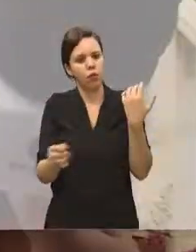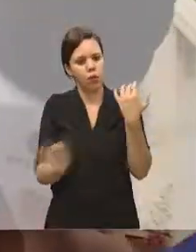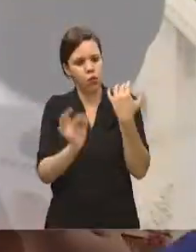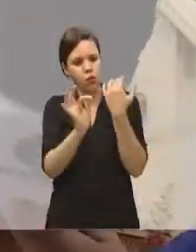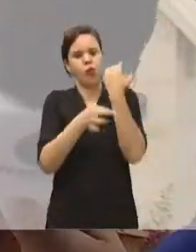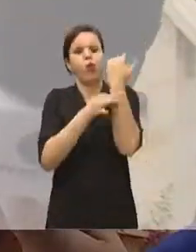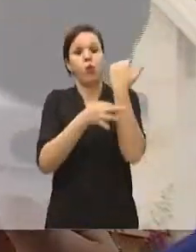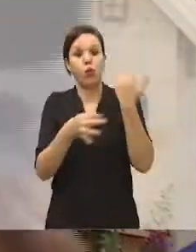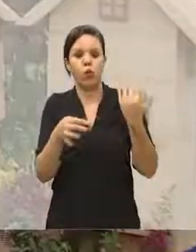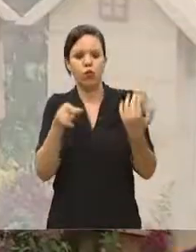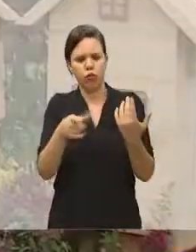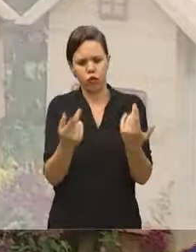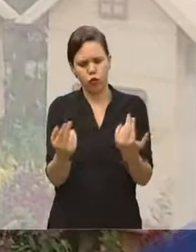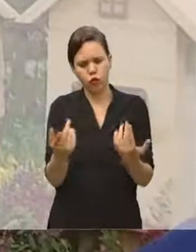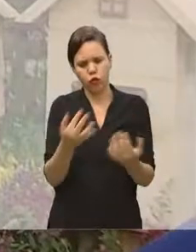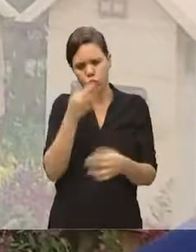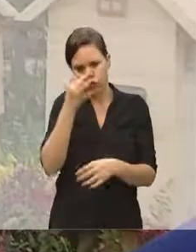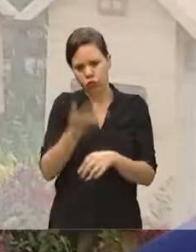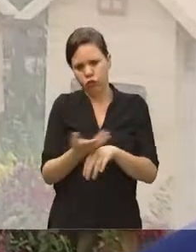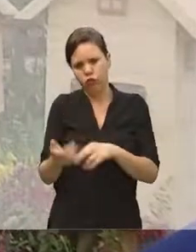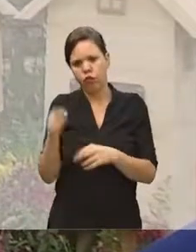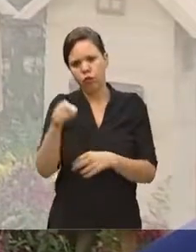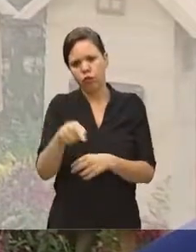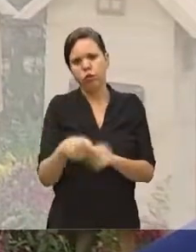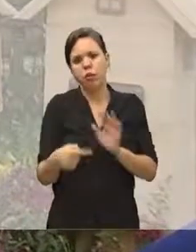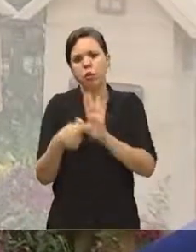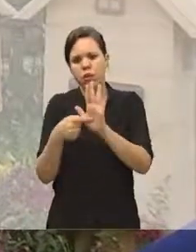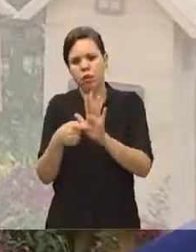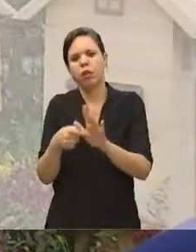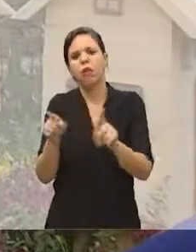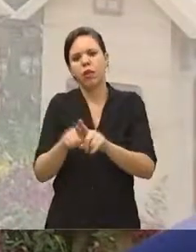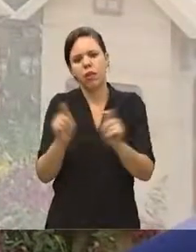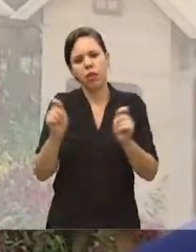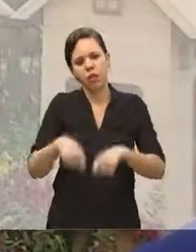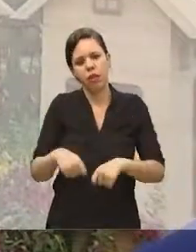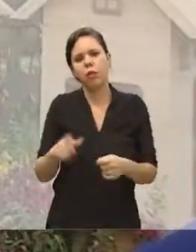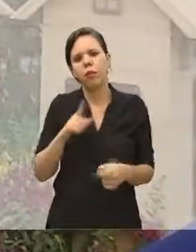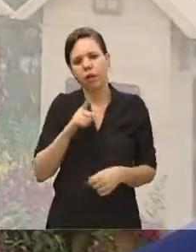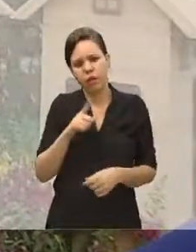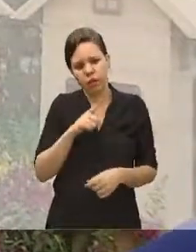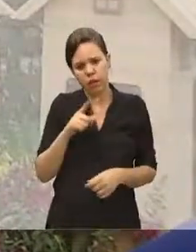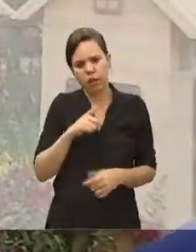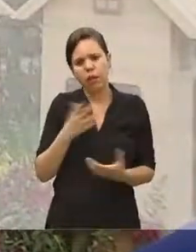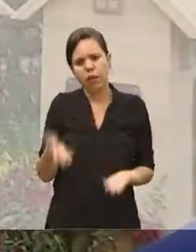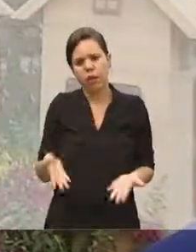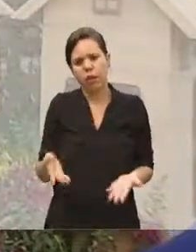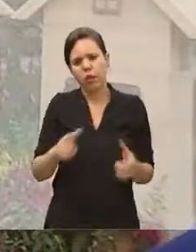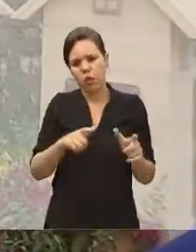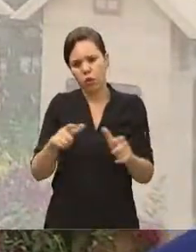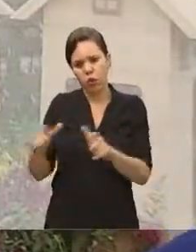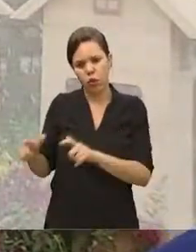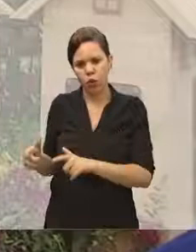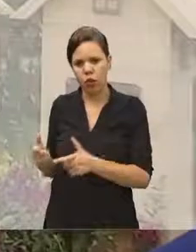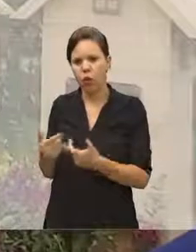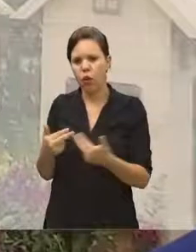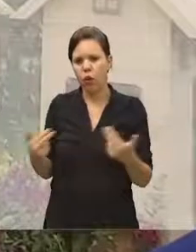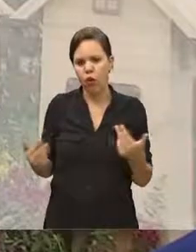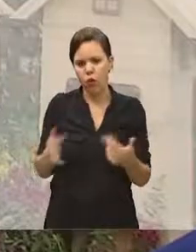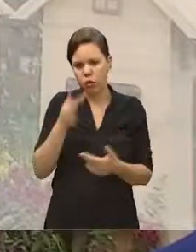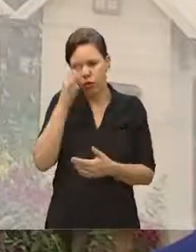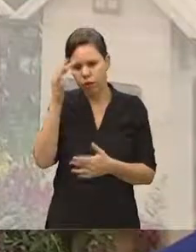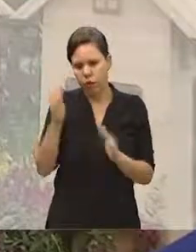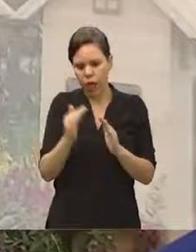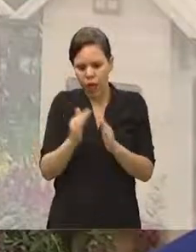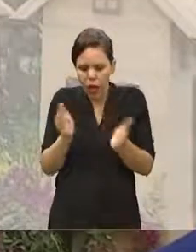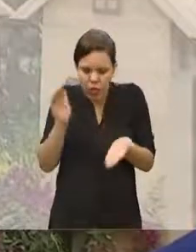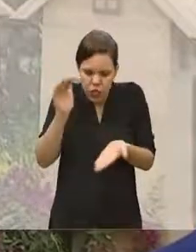de um jardim como esse. Então, o que eu quero demonstrar também é que dá para se ter num jardim, no paisagismo, um cantinho com algumas flores e uma